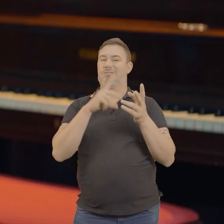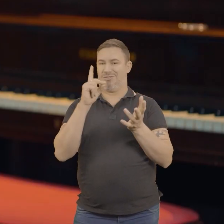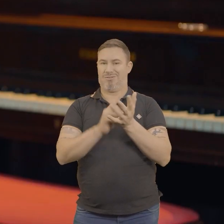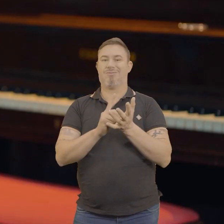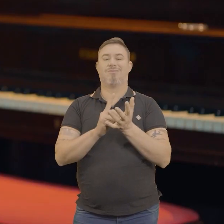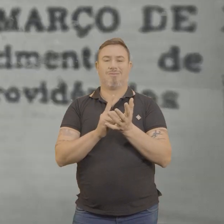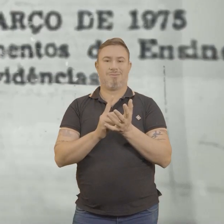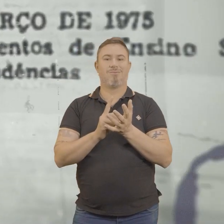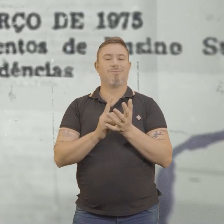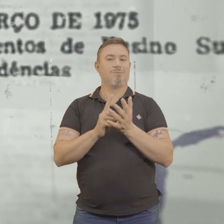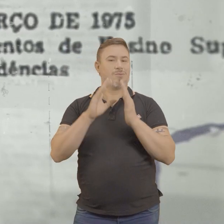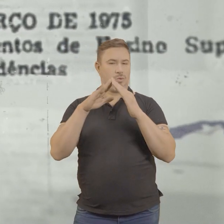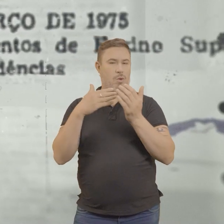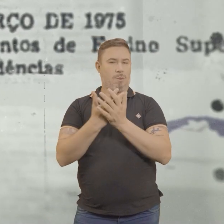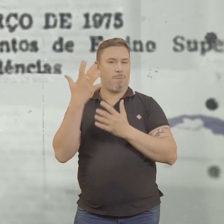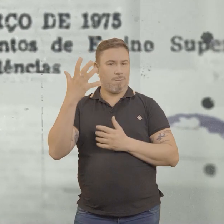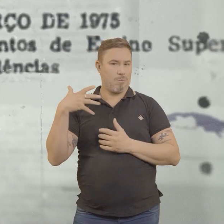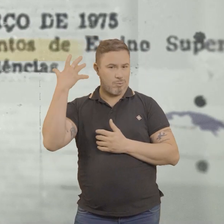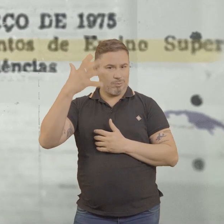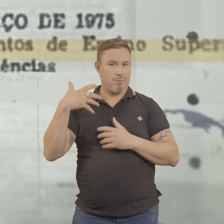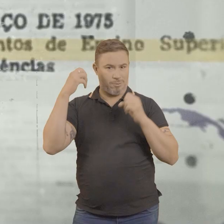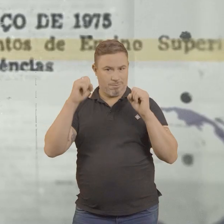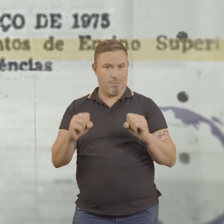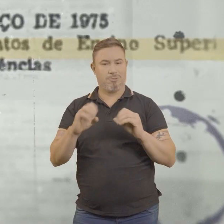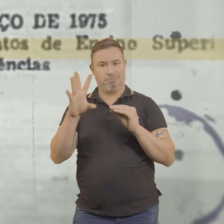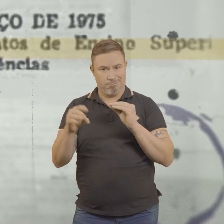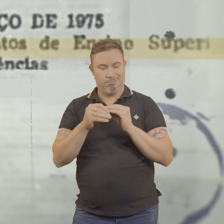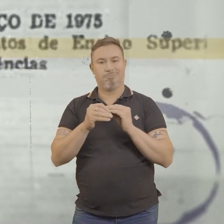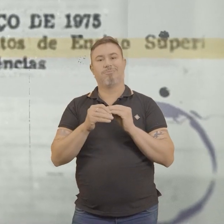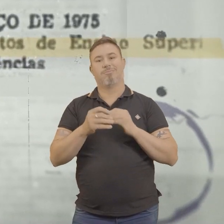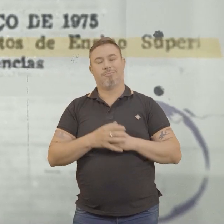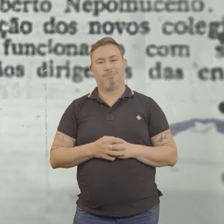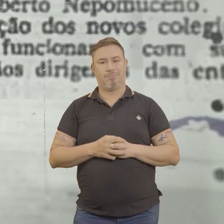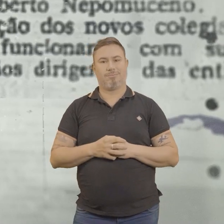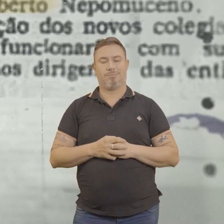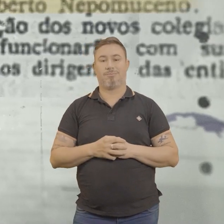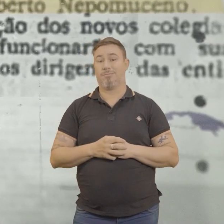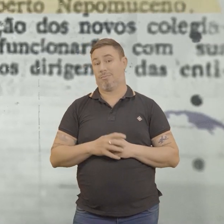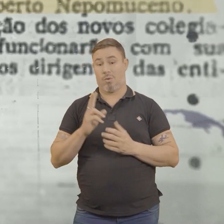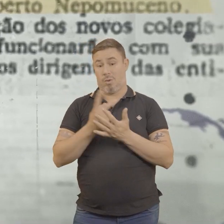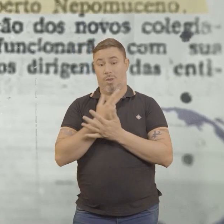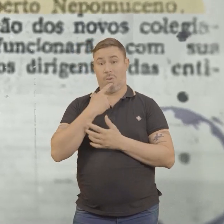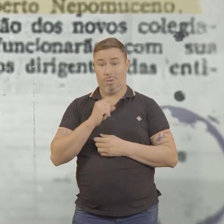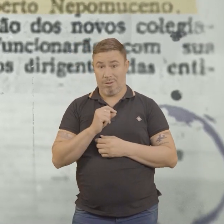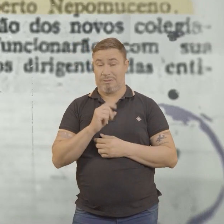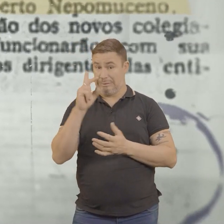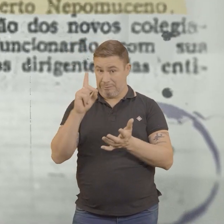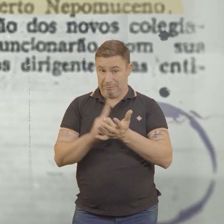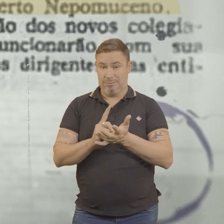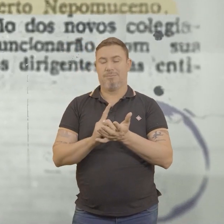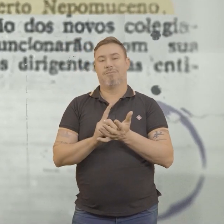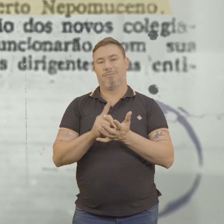Literalmente, o conservatório passa a ser incorporado à Universidade Estadual do Ceará. Acontece que, de